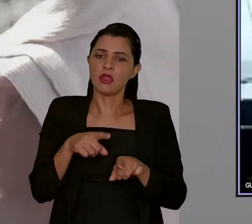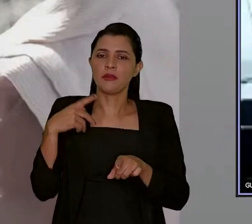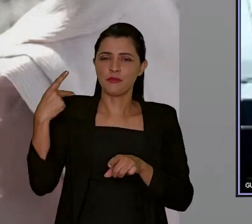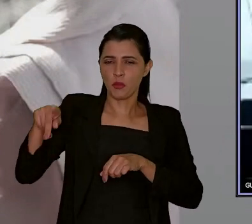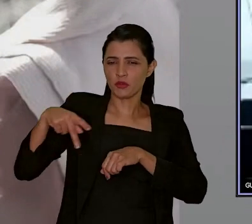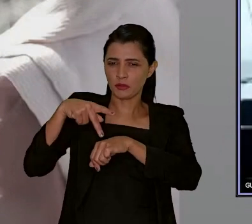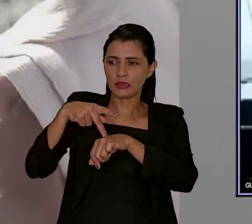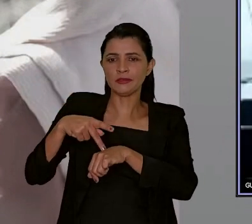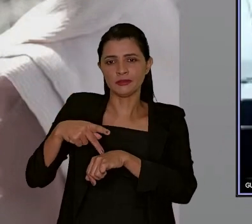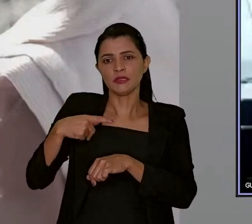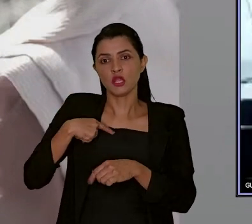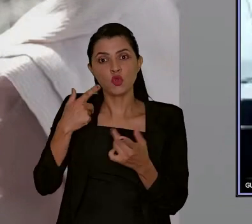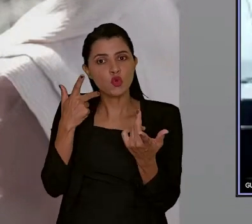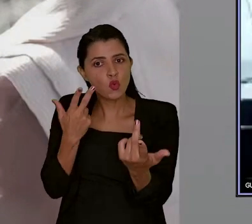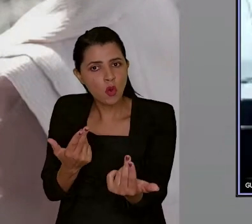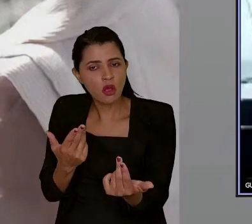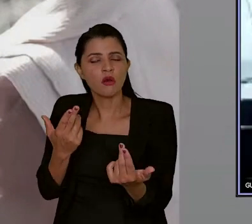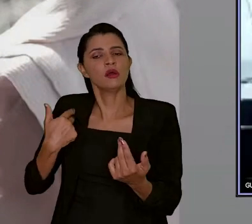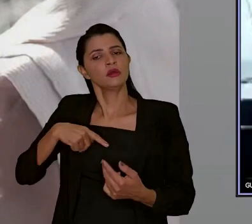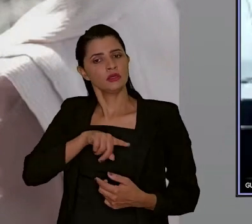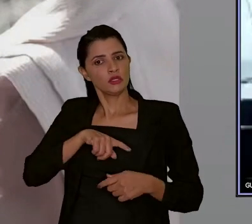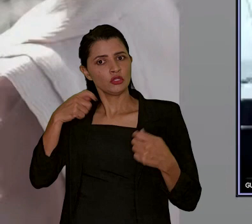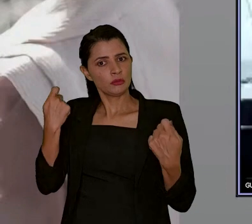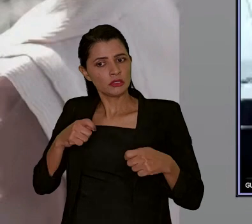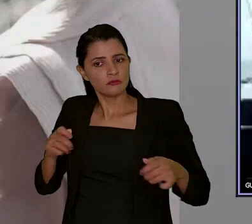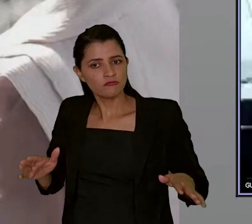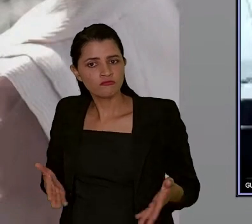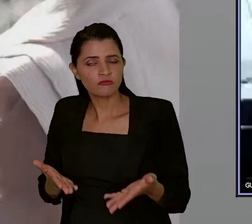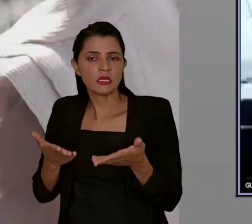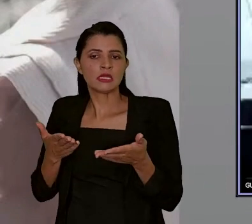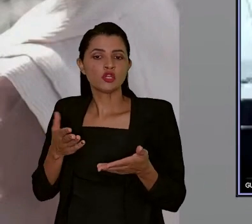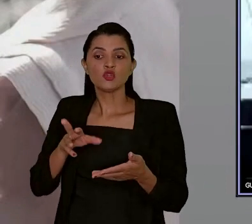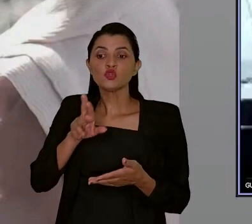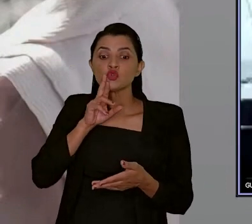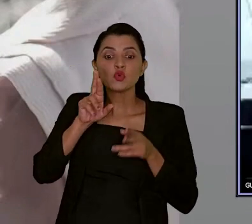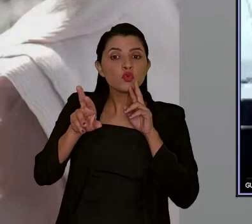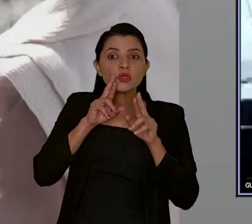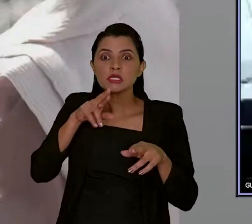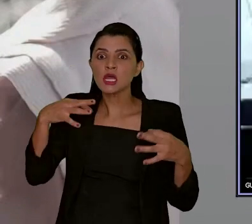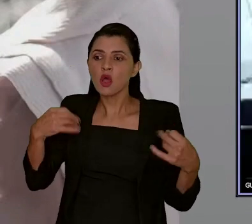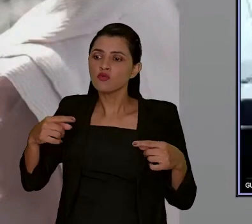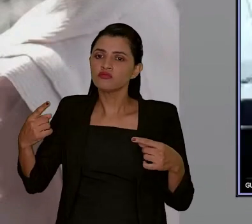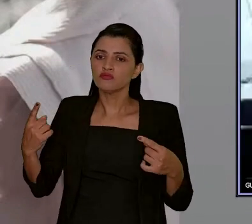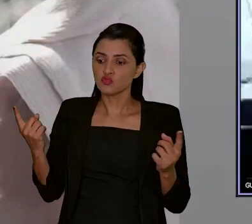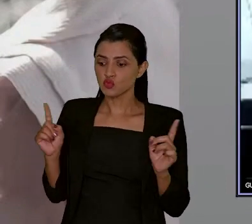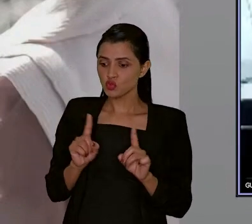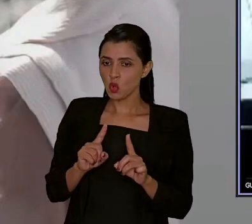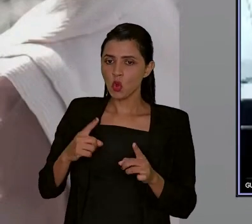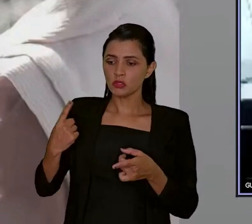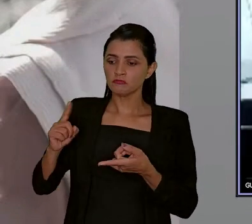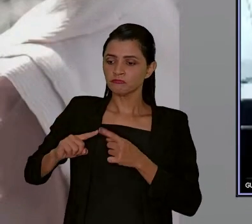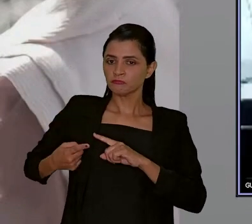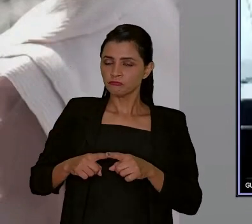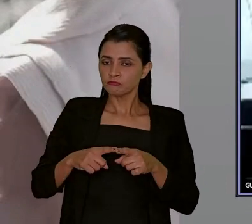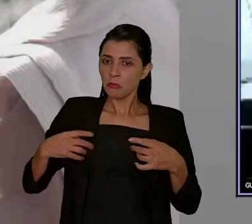nós precisamos cada vez estimular as soluções consensuais, até mesmo pré-processuais, ou seja, antes até do ingresso